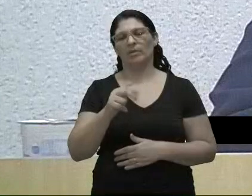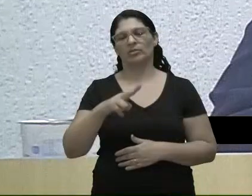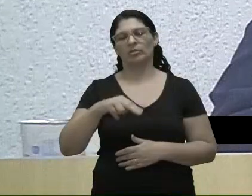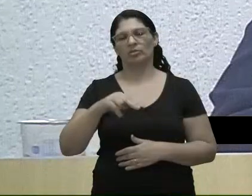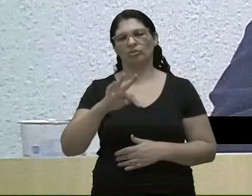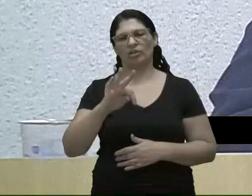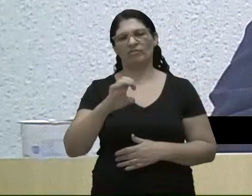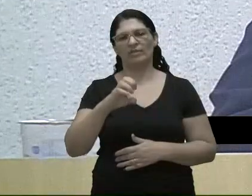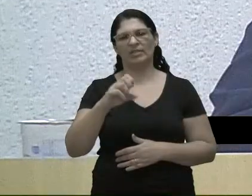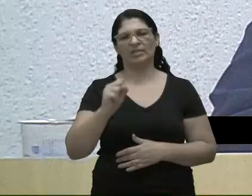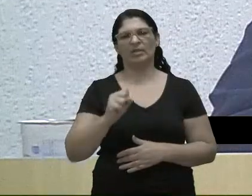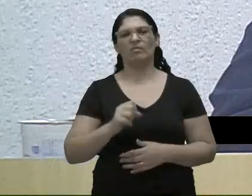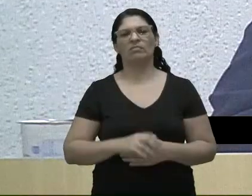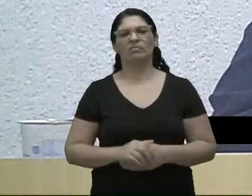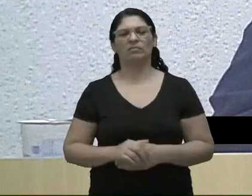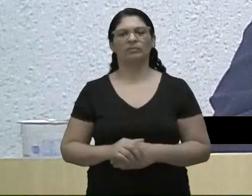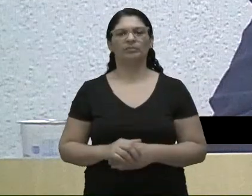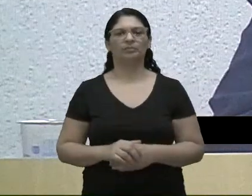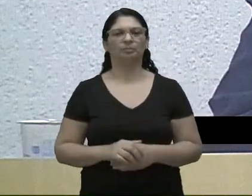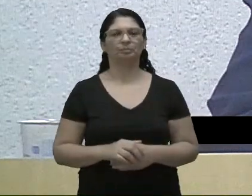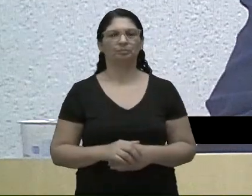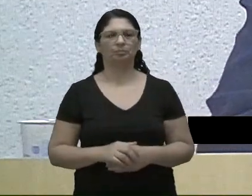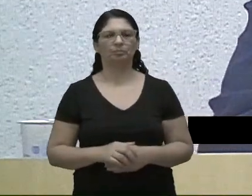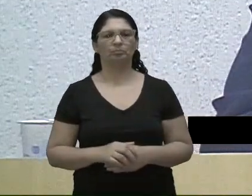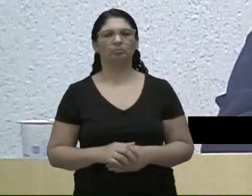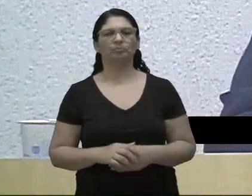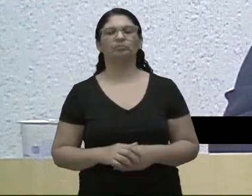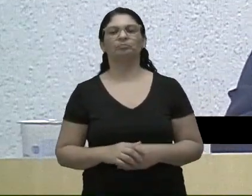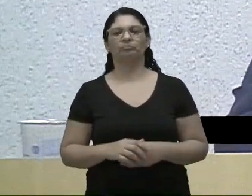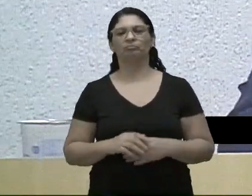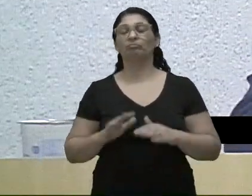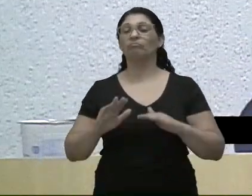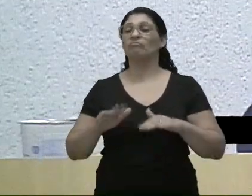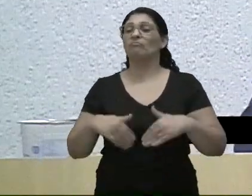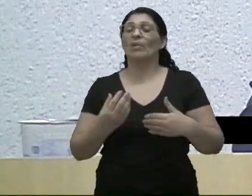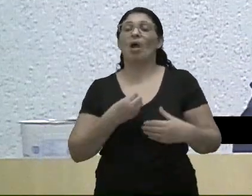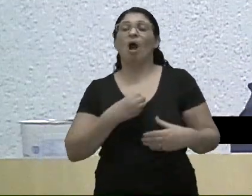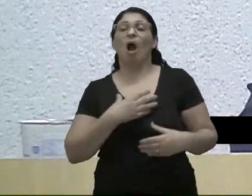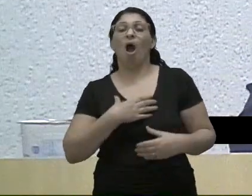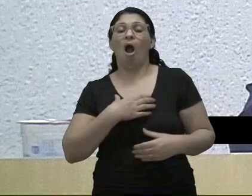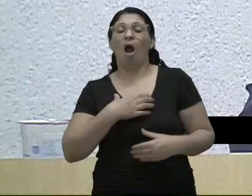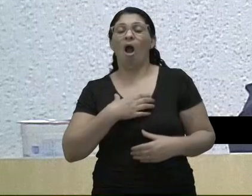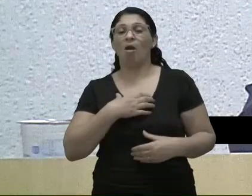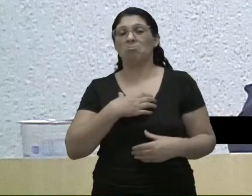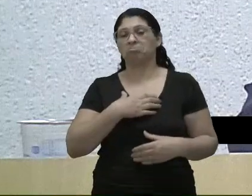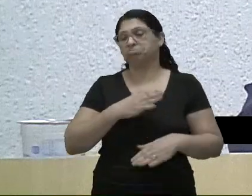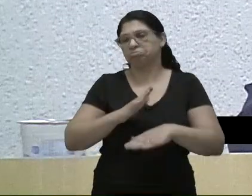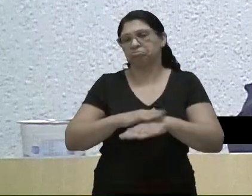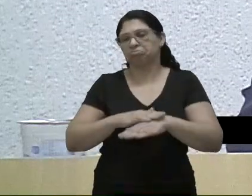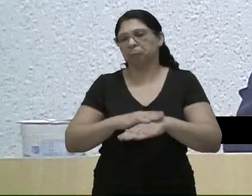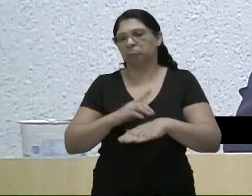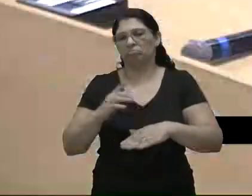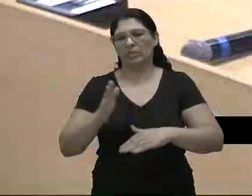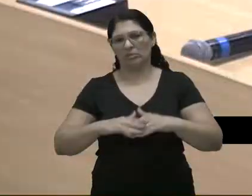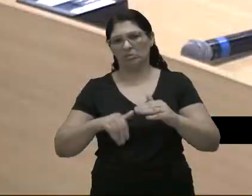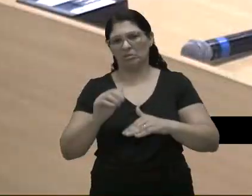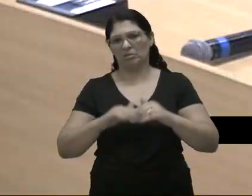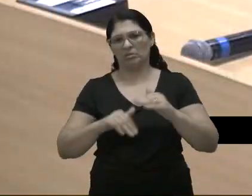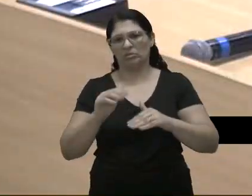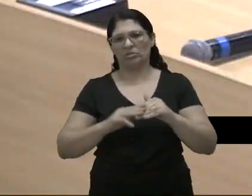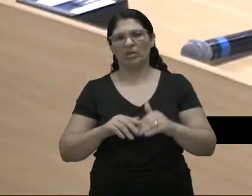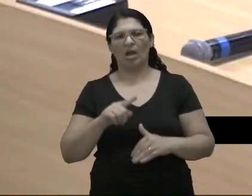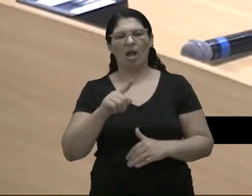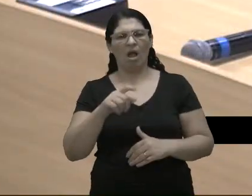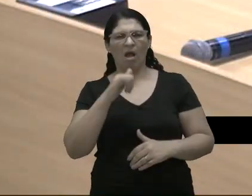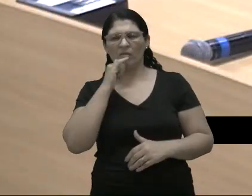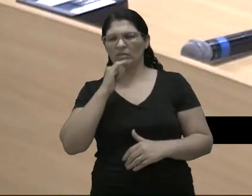Qual era o procedimento no caso das indicações dos profissionais? A senhora sabe dizer para a gente, por favor? Você pode elaborar a